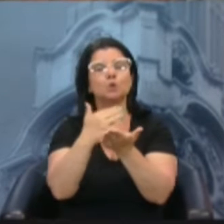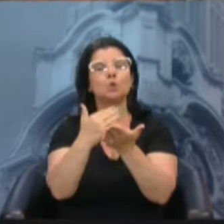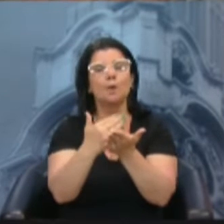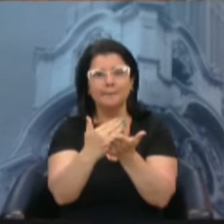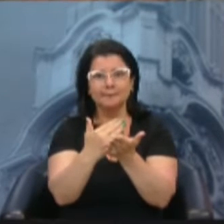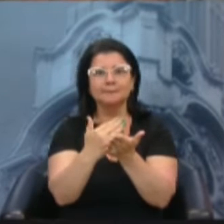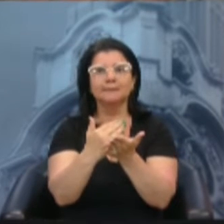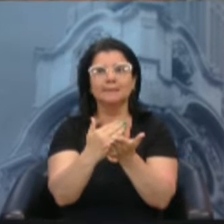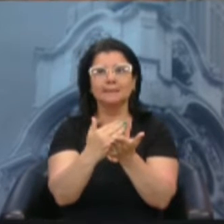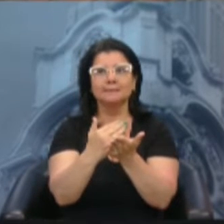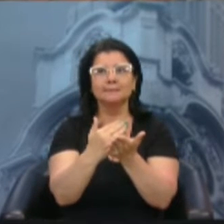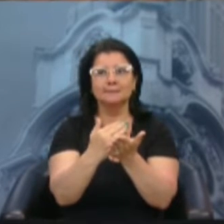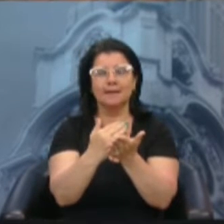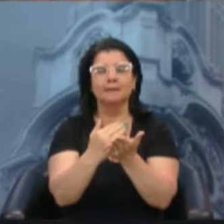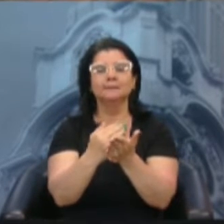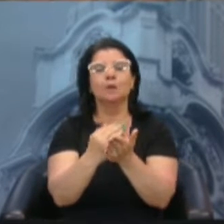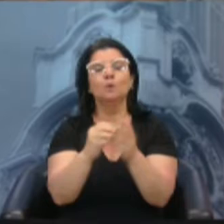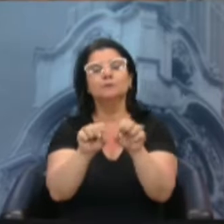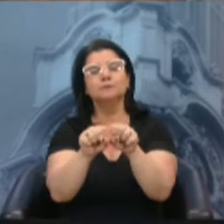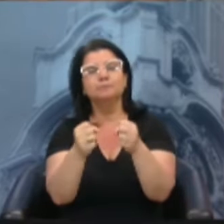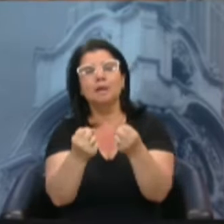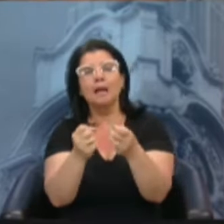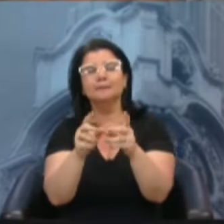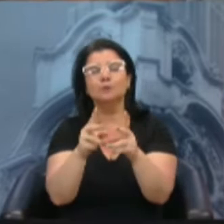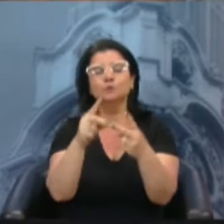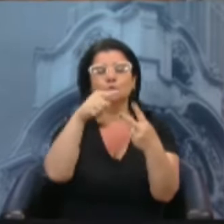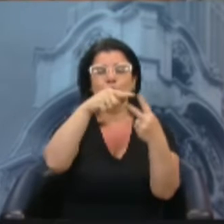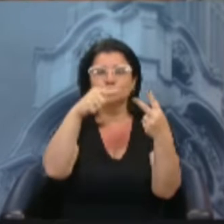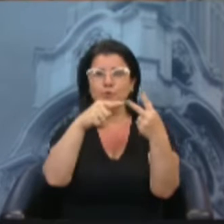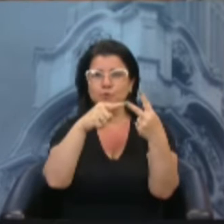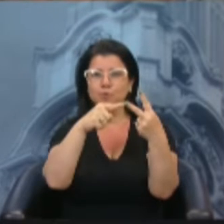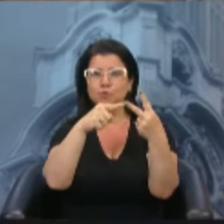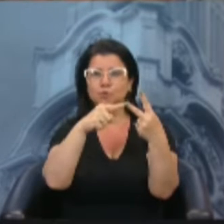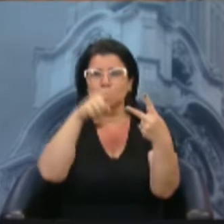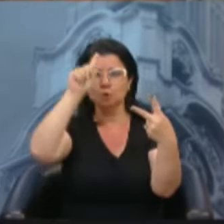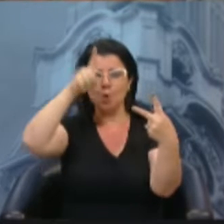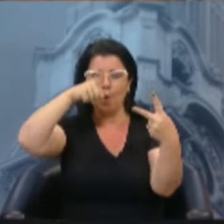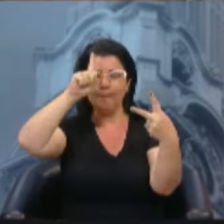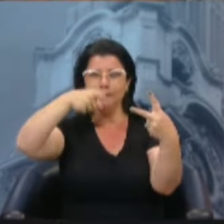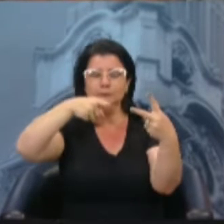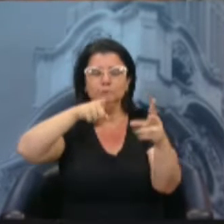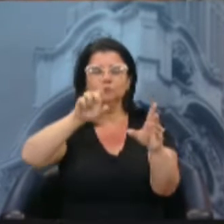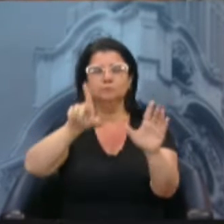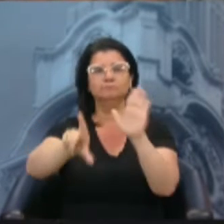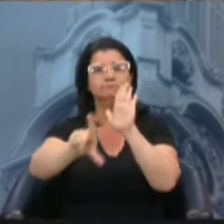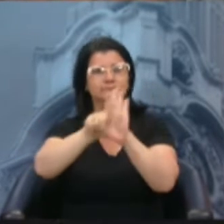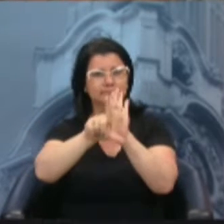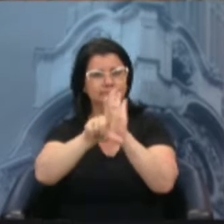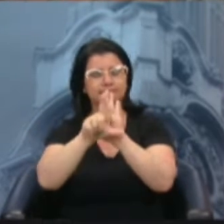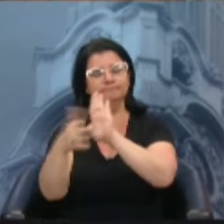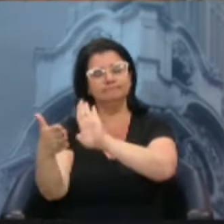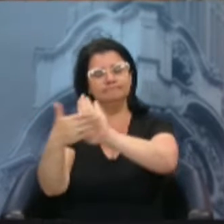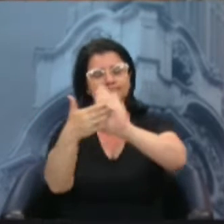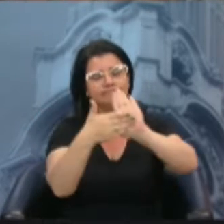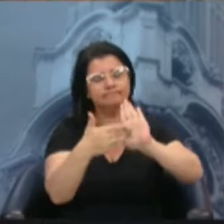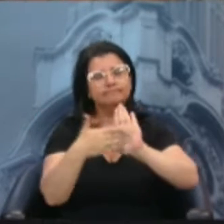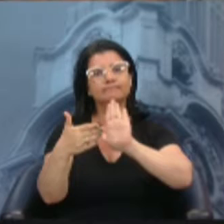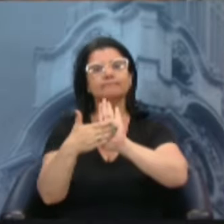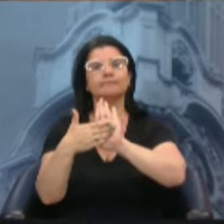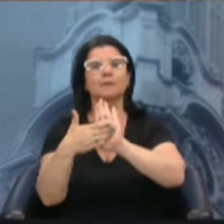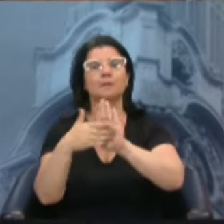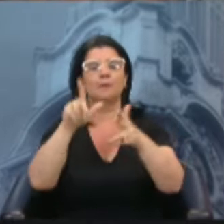Então, objetivamente, são esses dois comandos legais que a gente traz nessa proposta legislativa, né? A